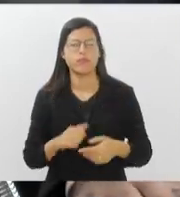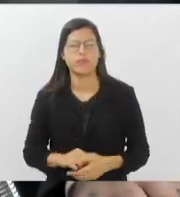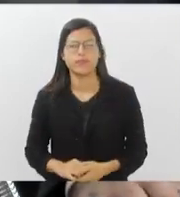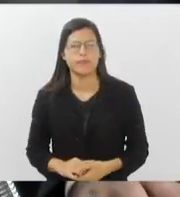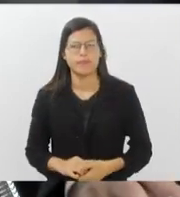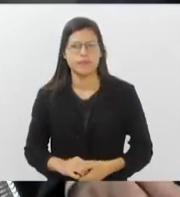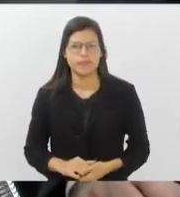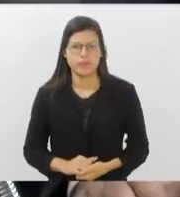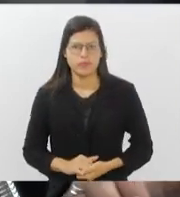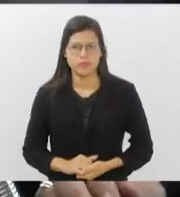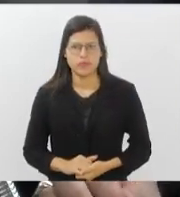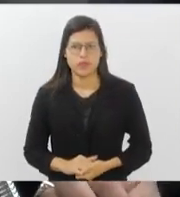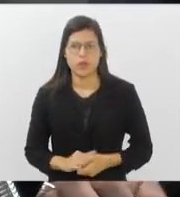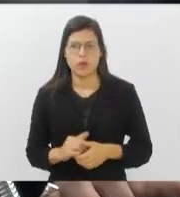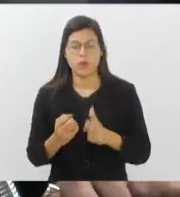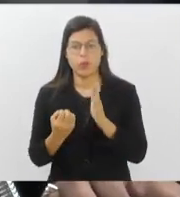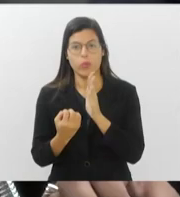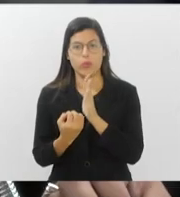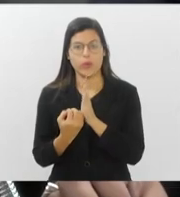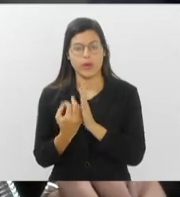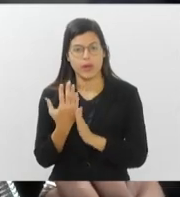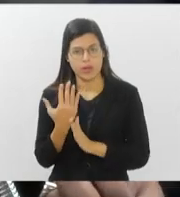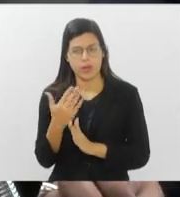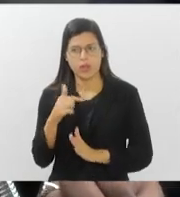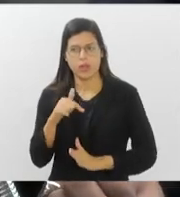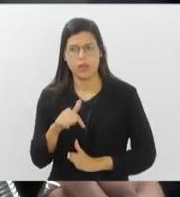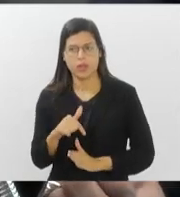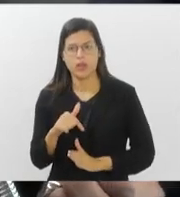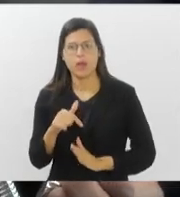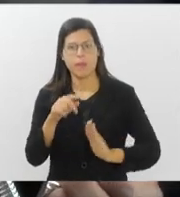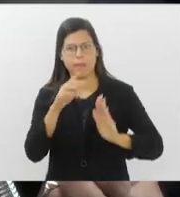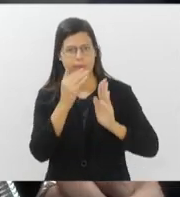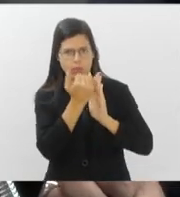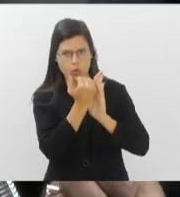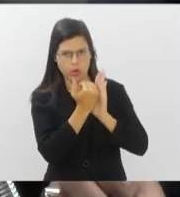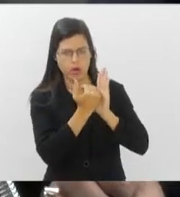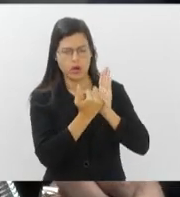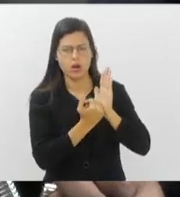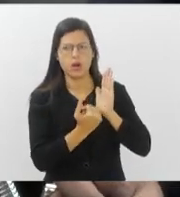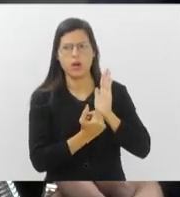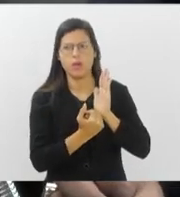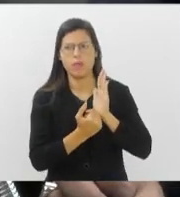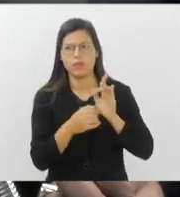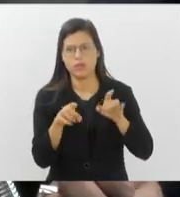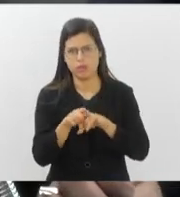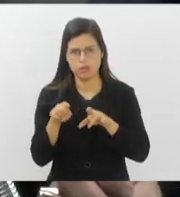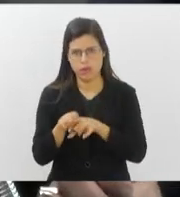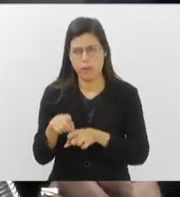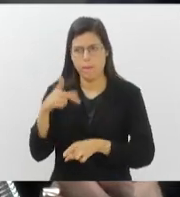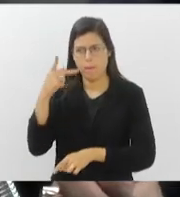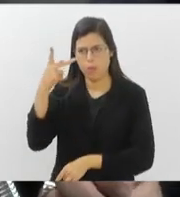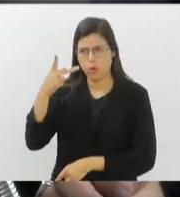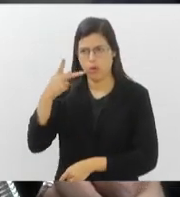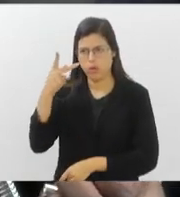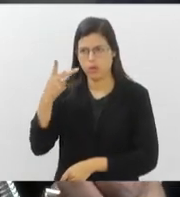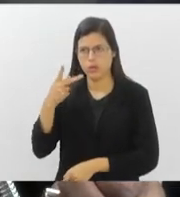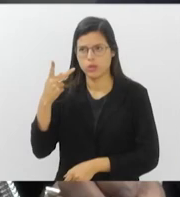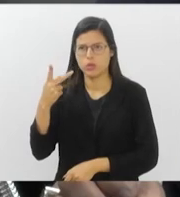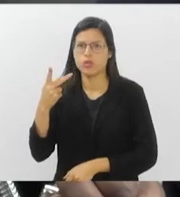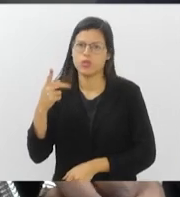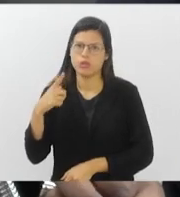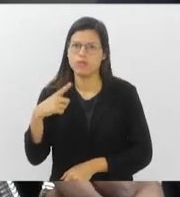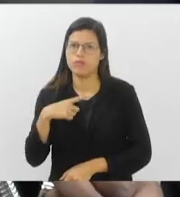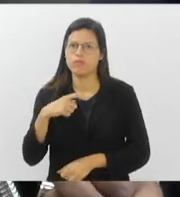ele cria, não é, embora seja programa e também política, não é, uma hora ele fala programa, outra